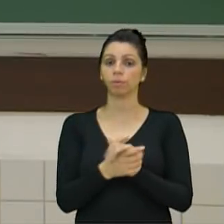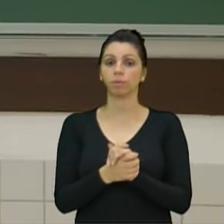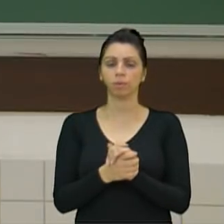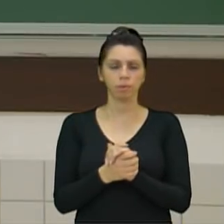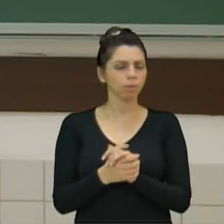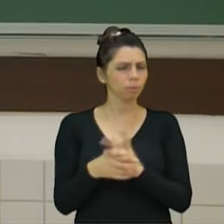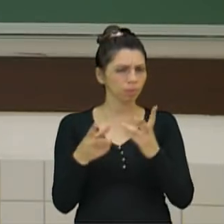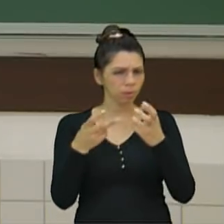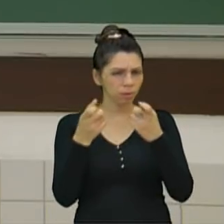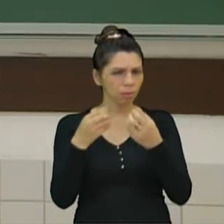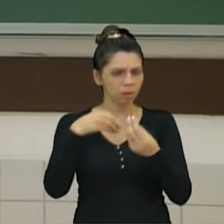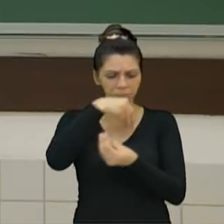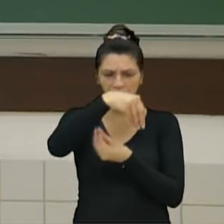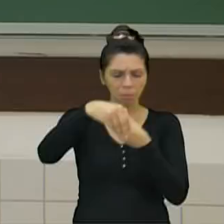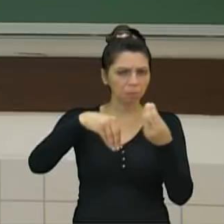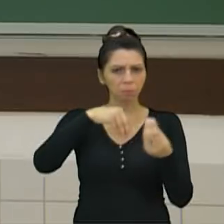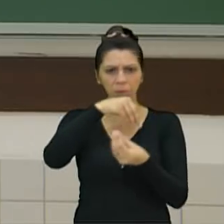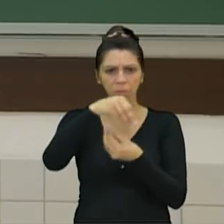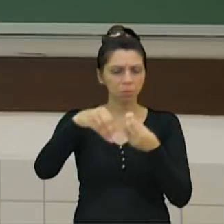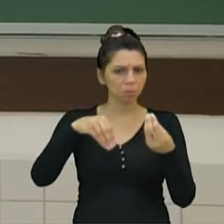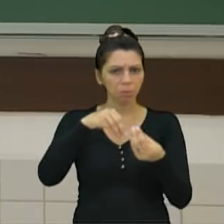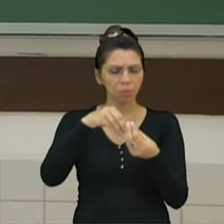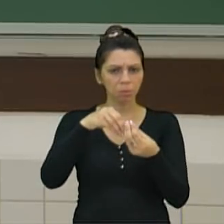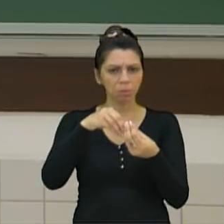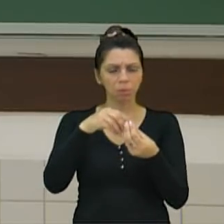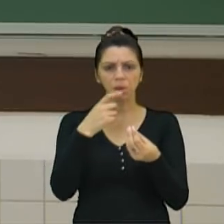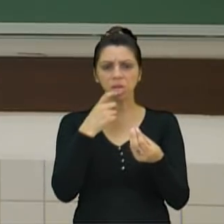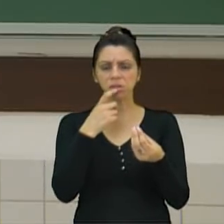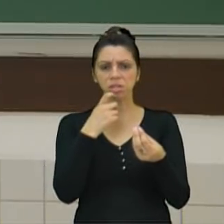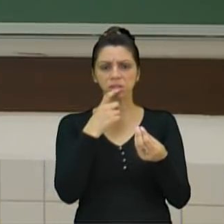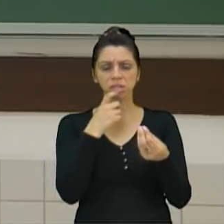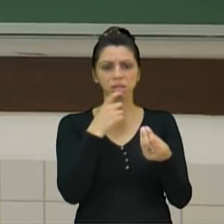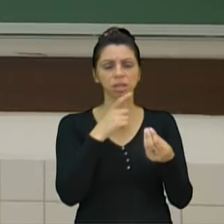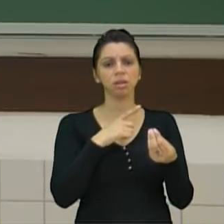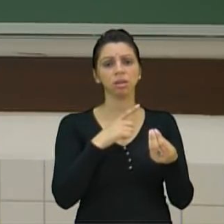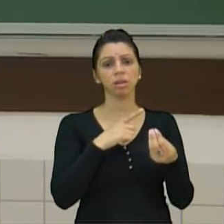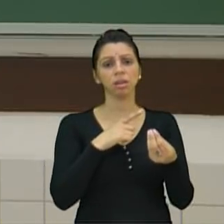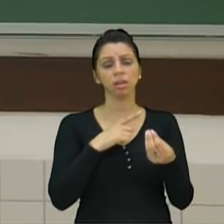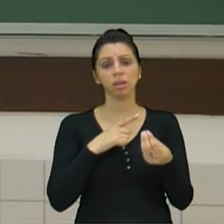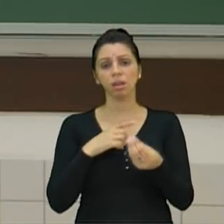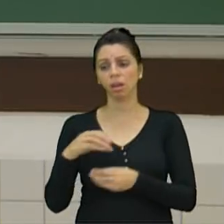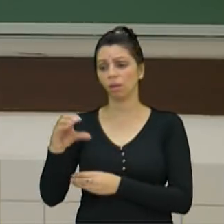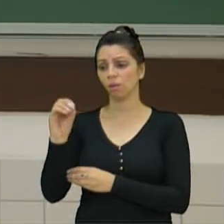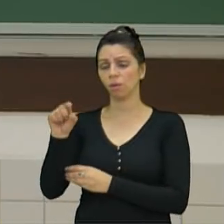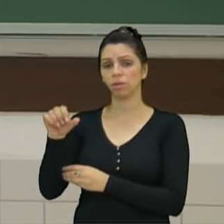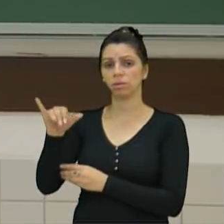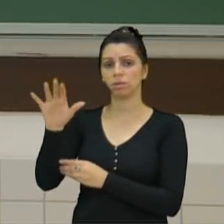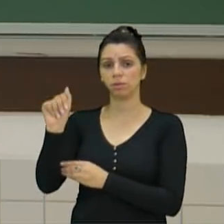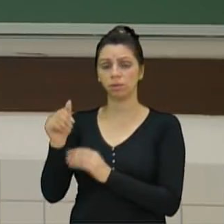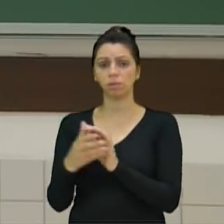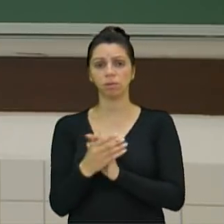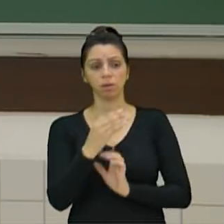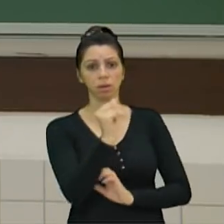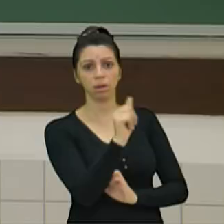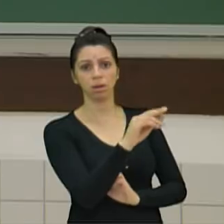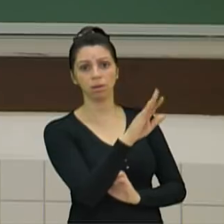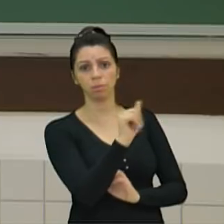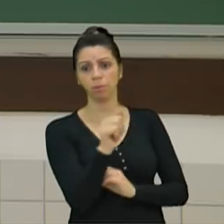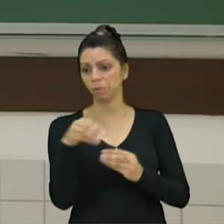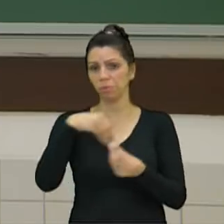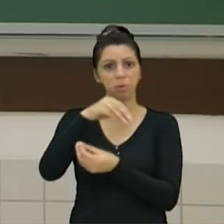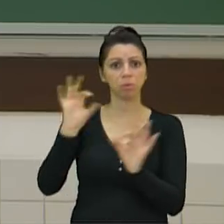mistura de sangue arterial e sangue venoso. Isso é super importante porque temos que eliminar o gás carbônico e temos